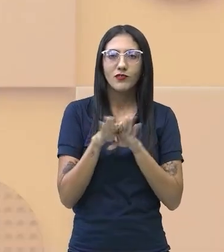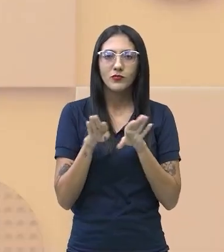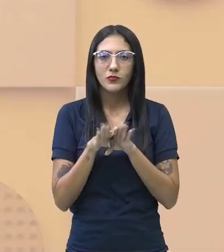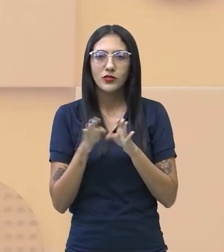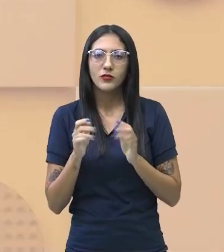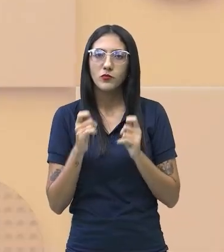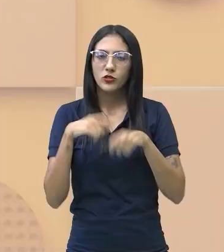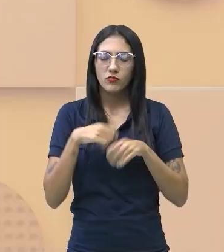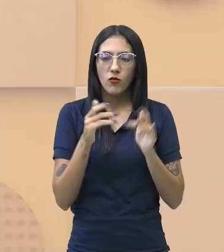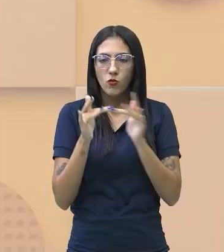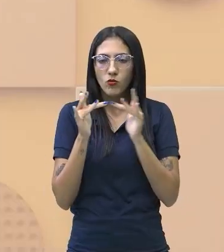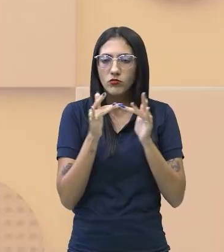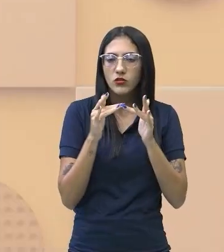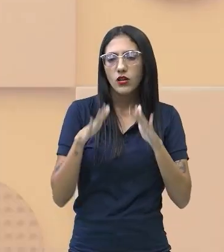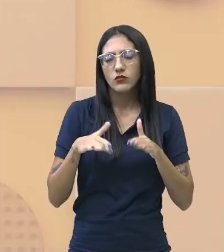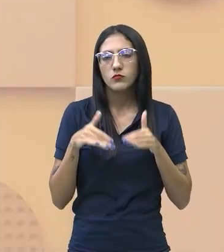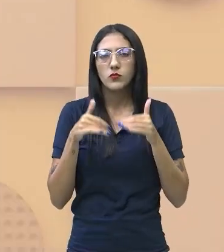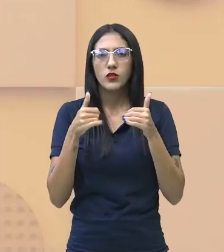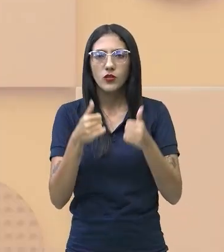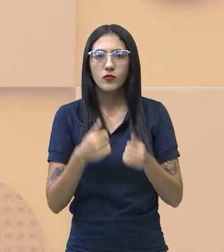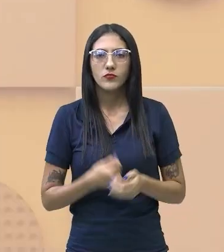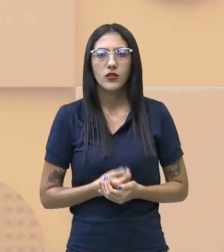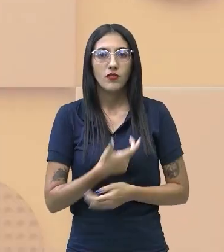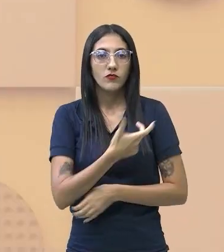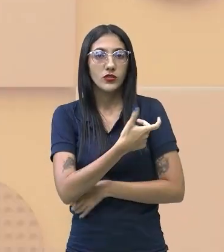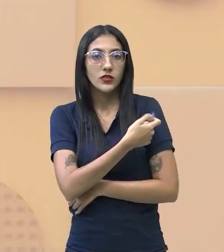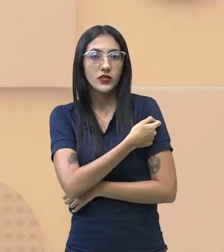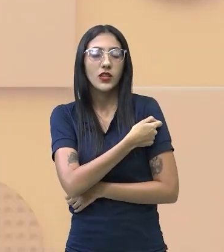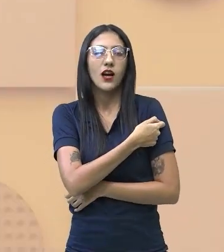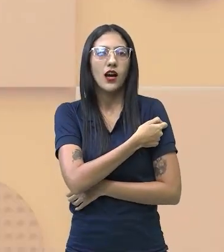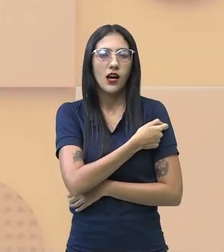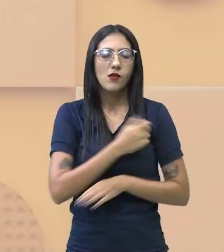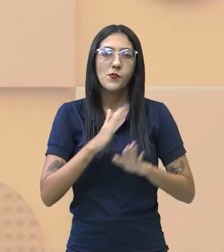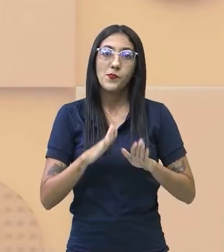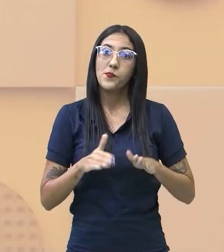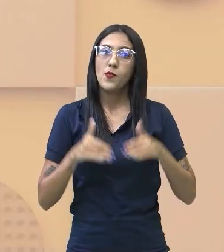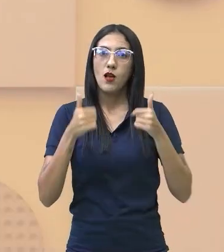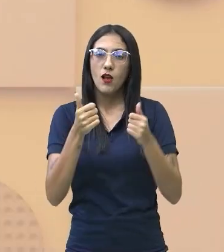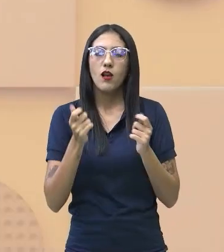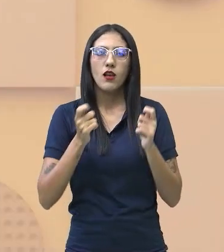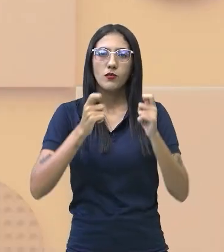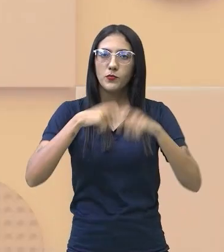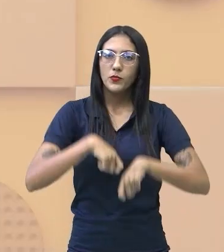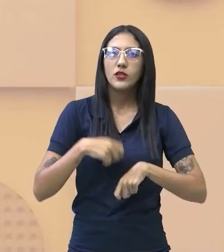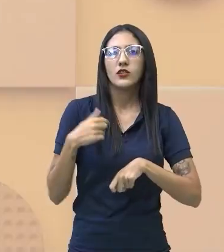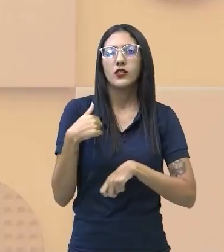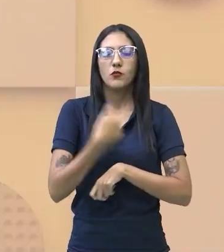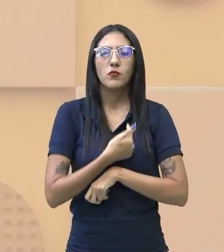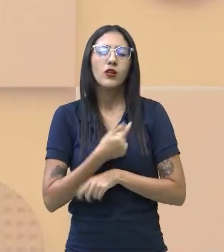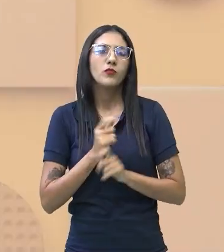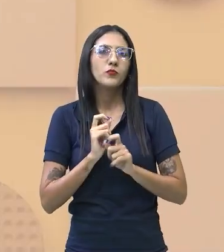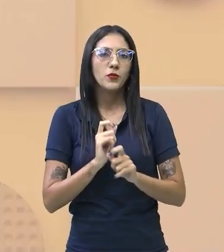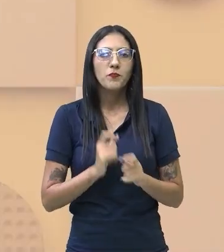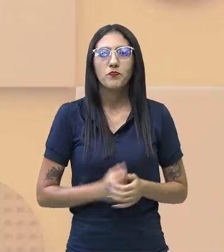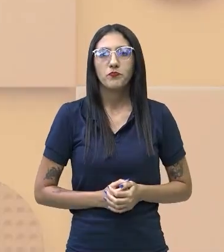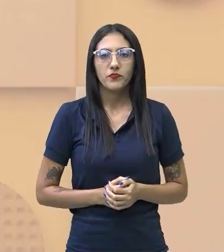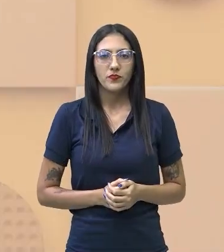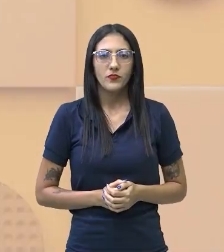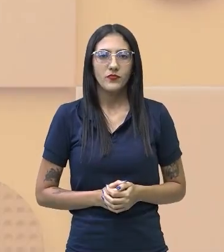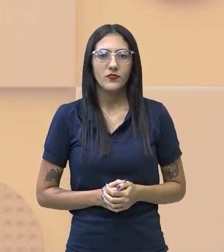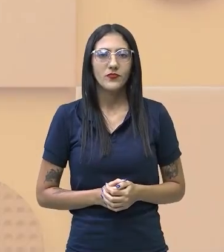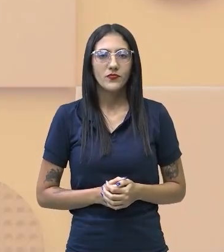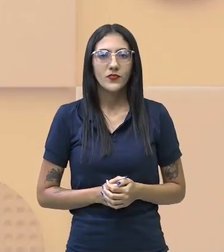com esse tempo presente. Vacinados, nós temos muito mais capacidade de quê, né? De conseguirmos